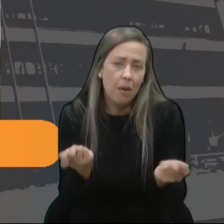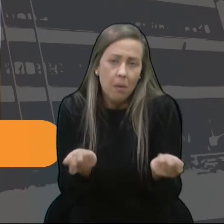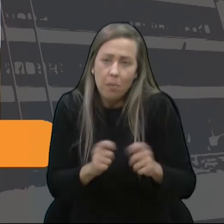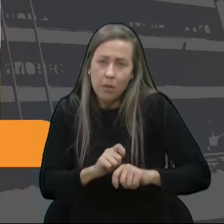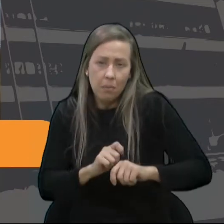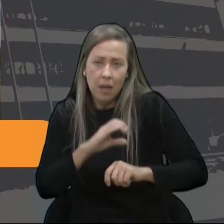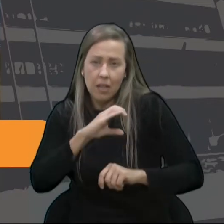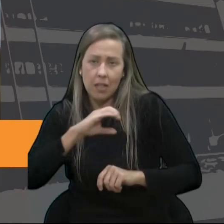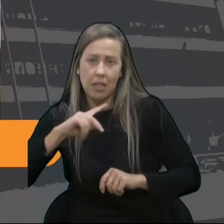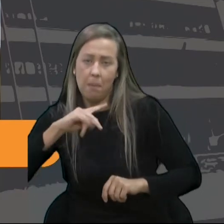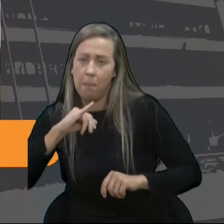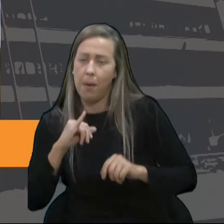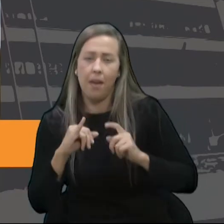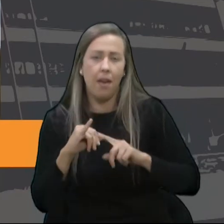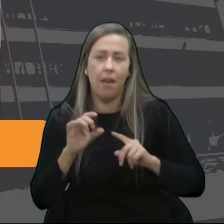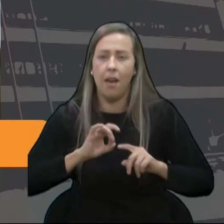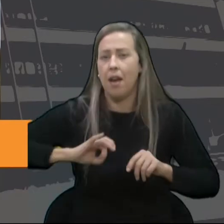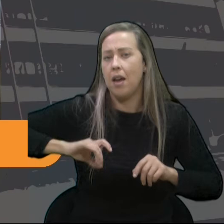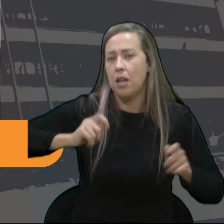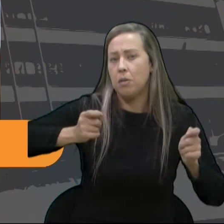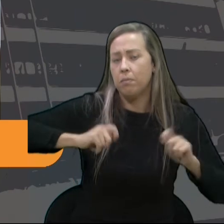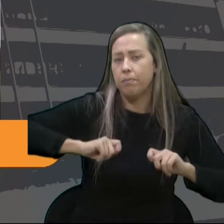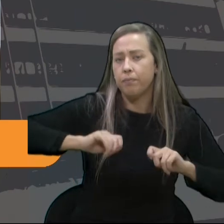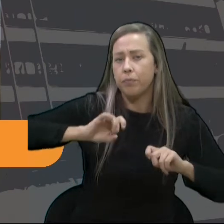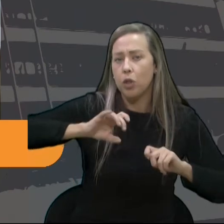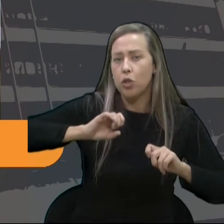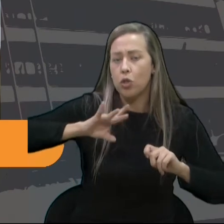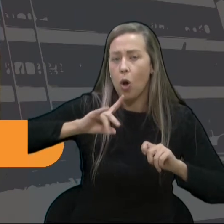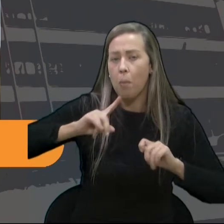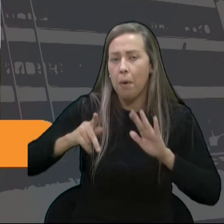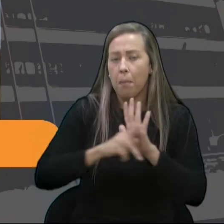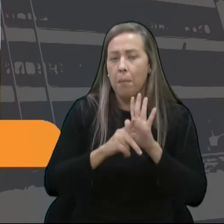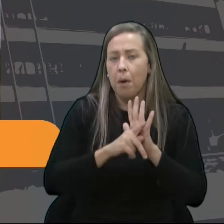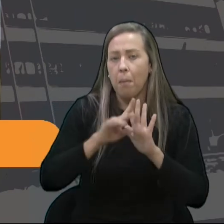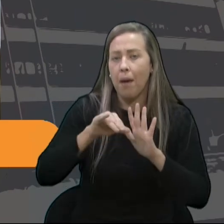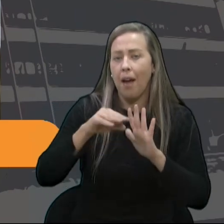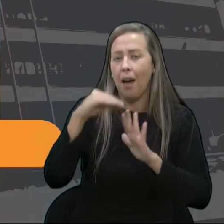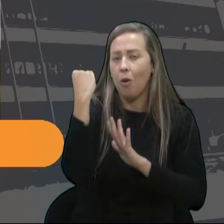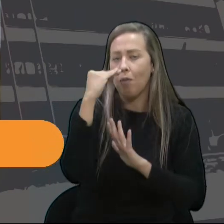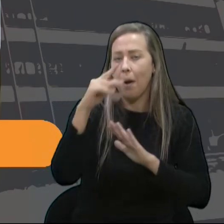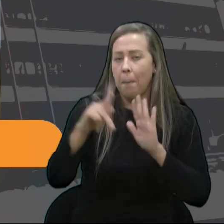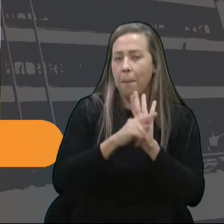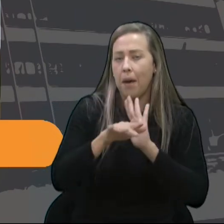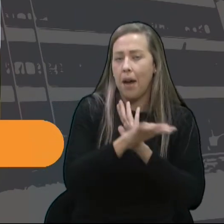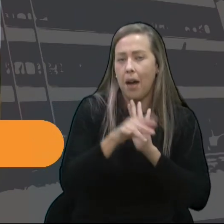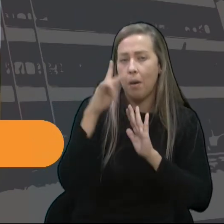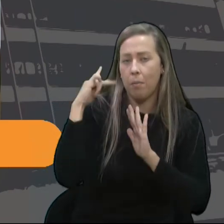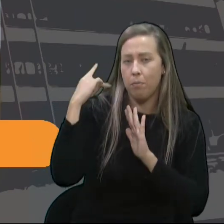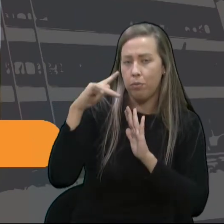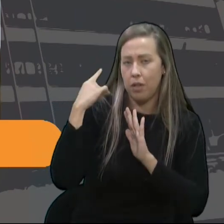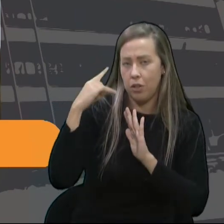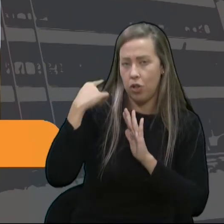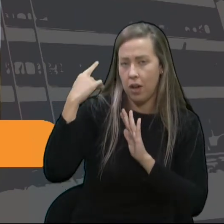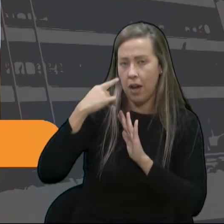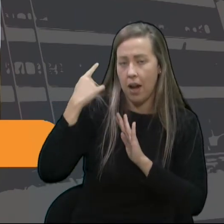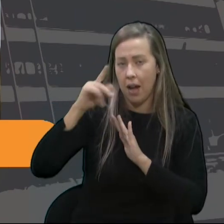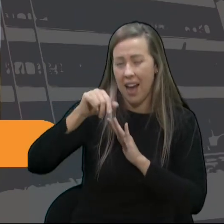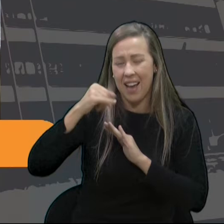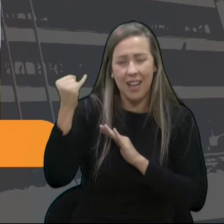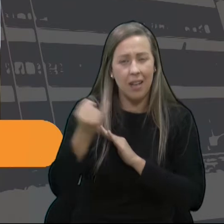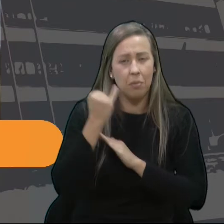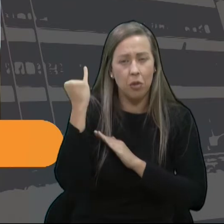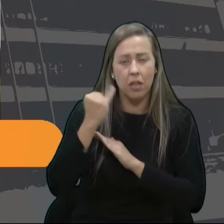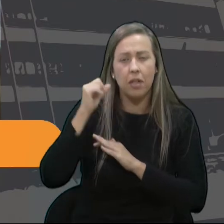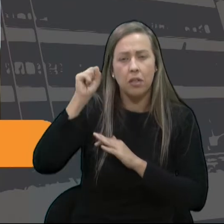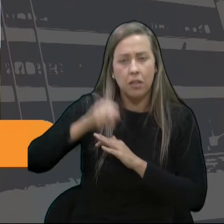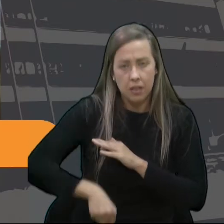da CPI é só um recurso político. Acho que realmente é algo essencial, assim, se a